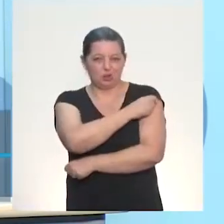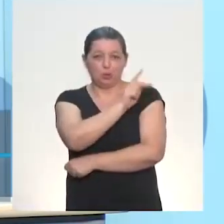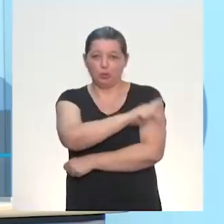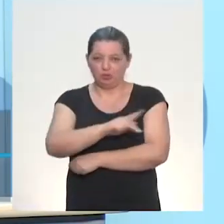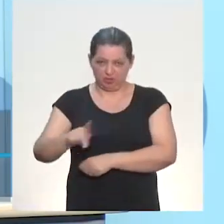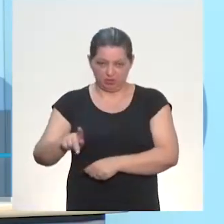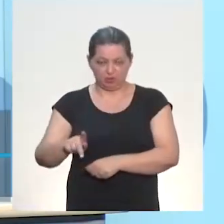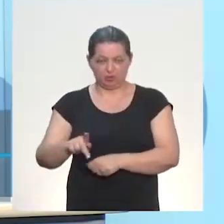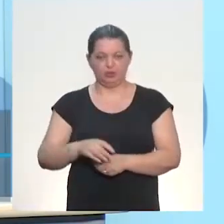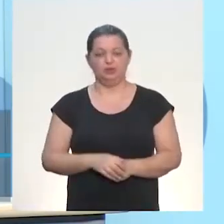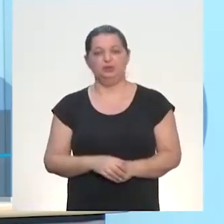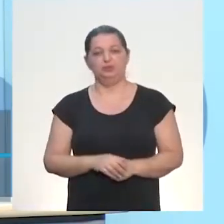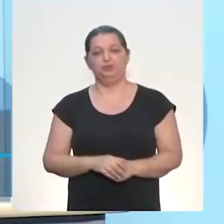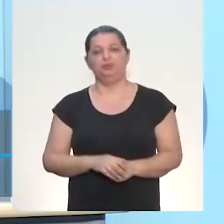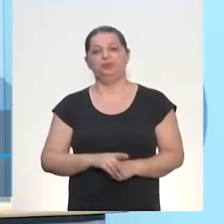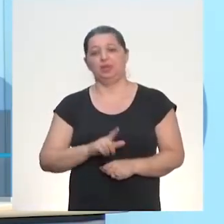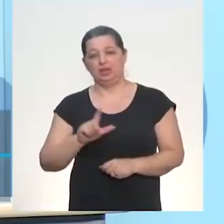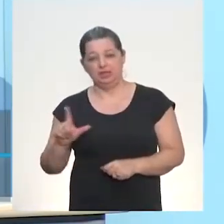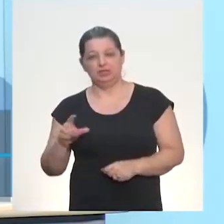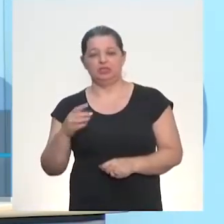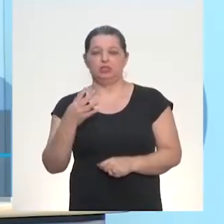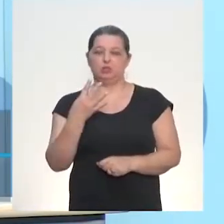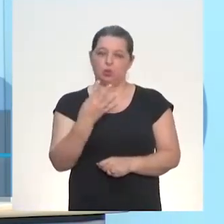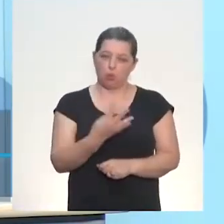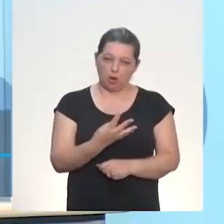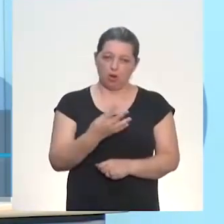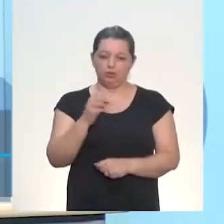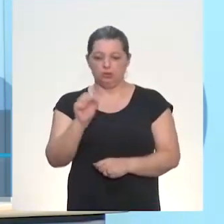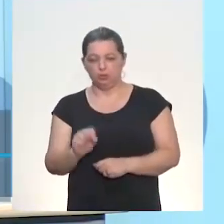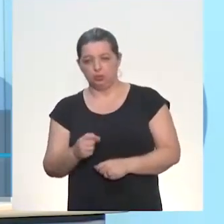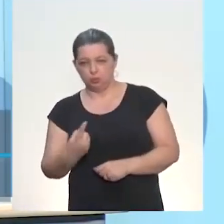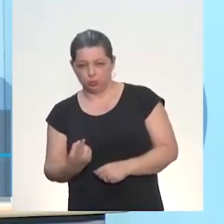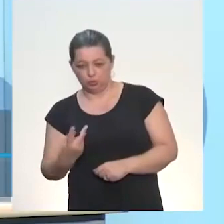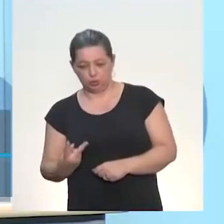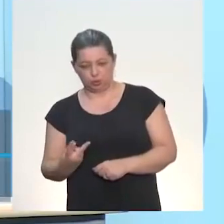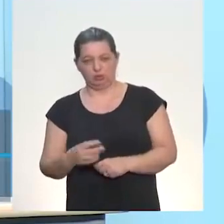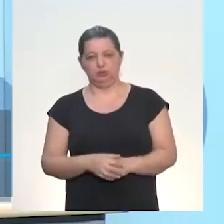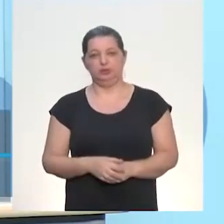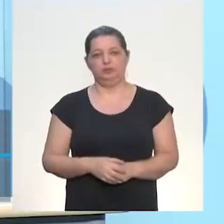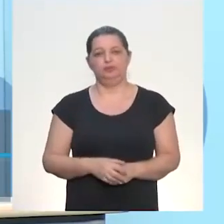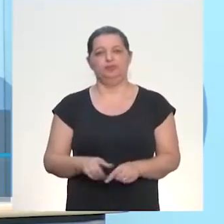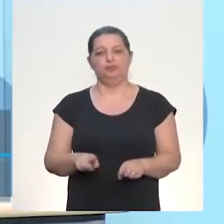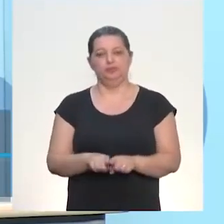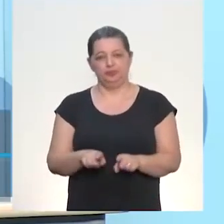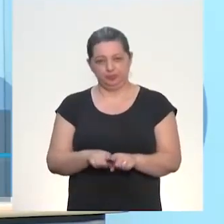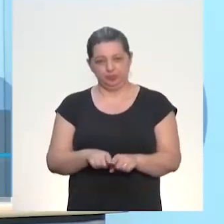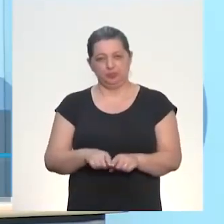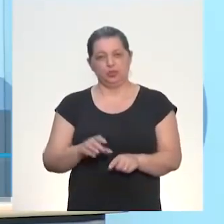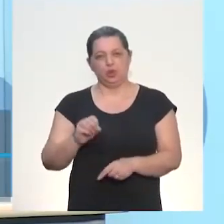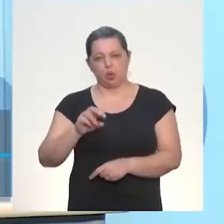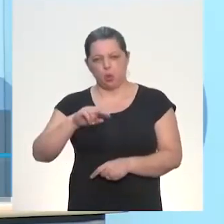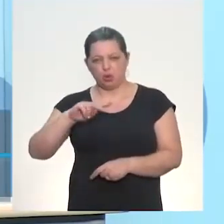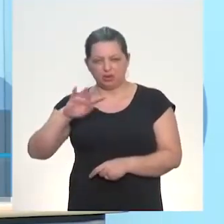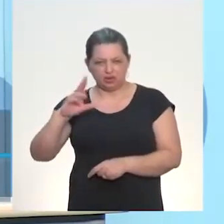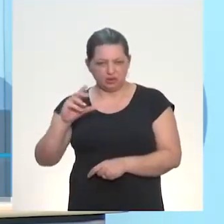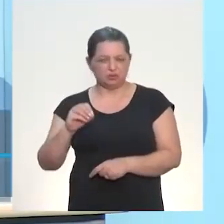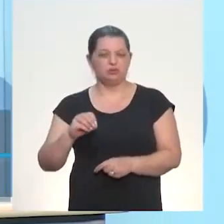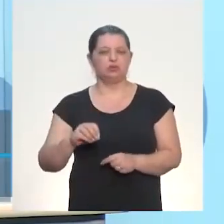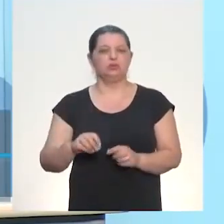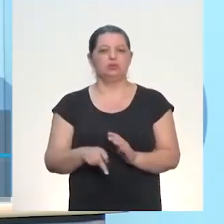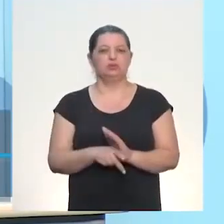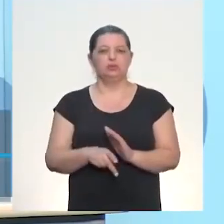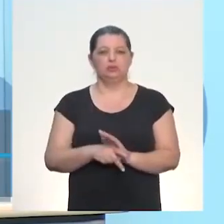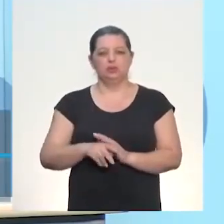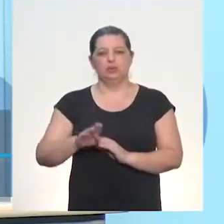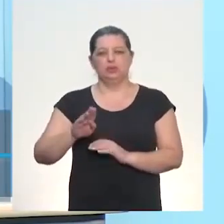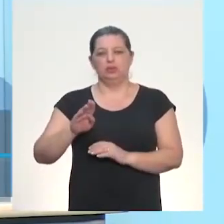da Leste 4, Leste 3, Sul 1, Sul 2, de Cesário Lange, Ourinhos, Botucatu, São José